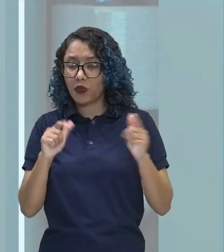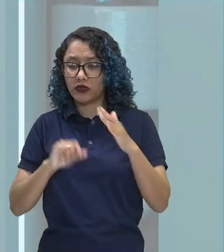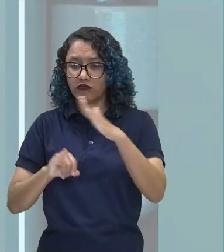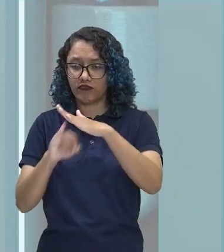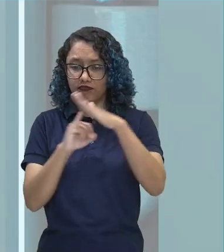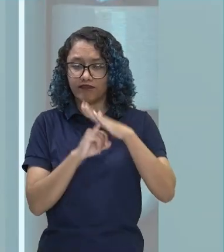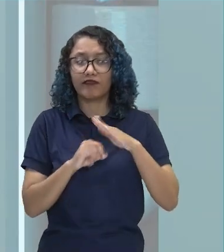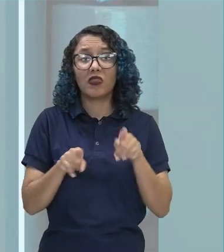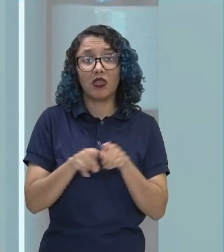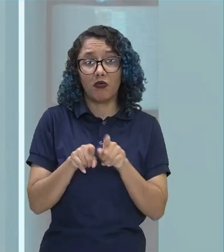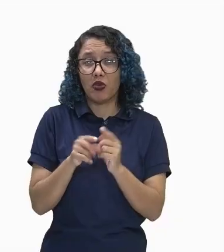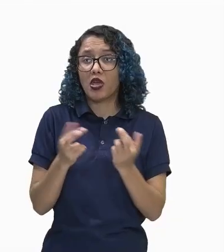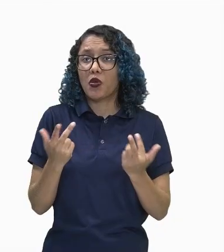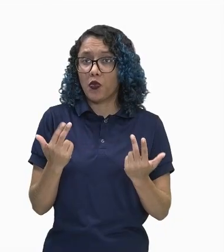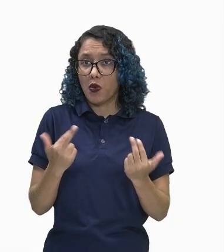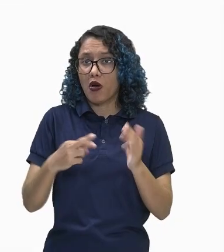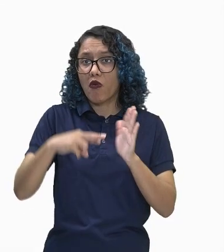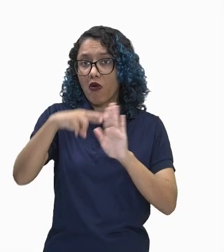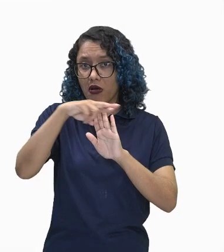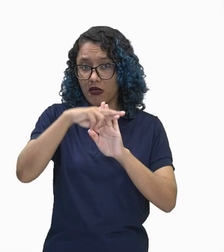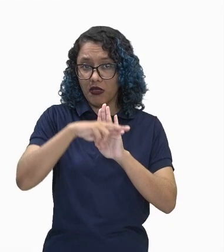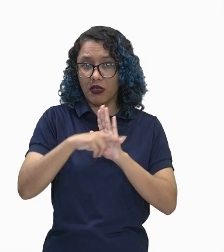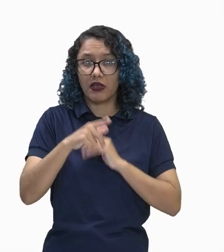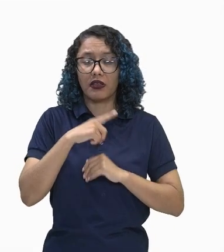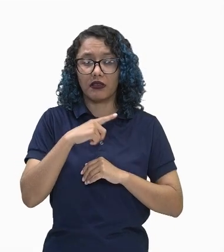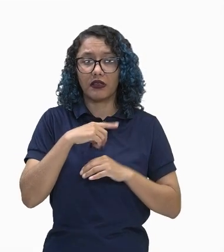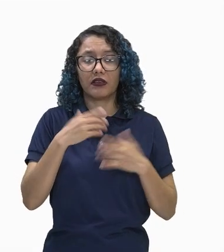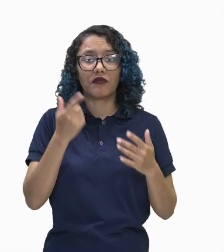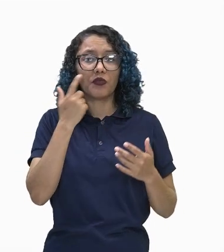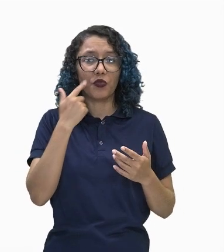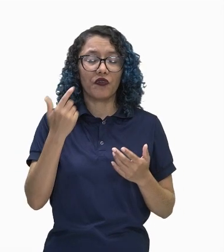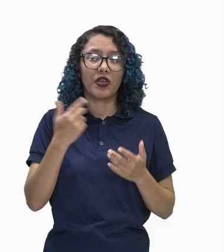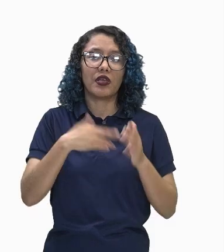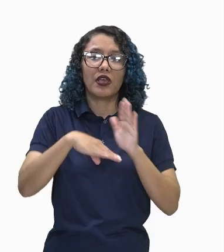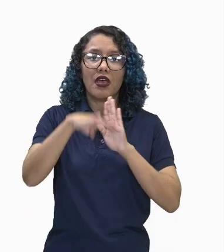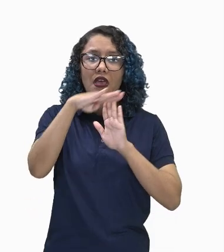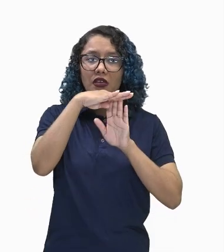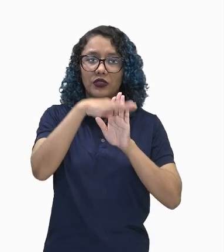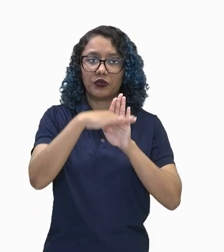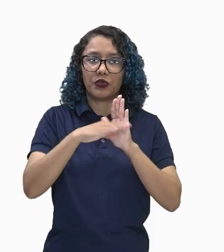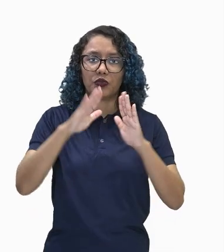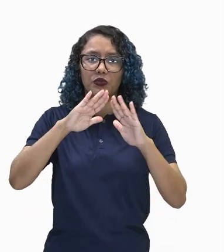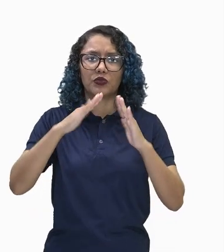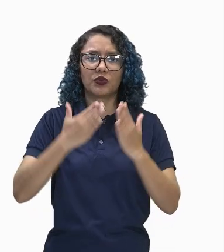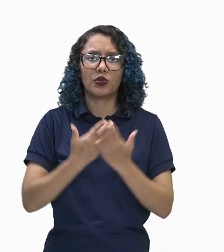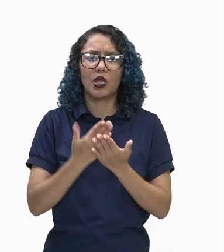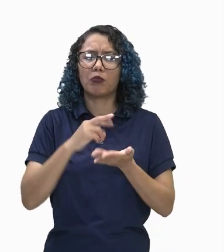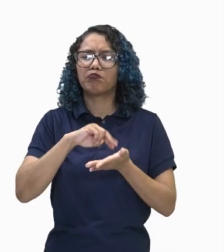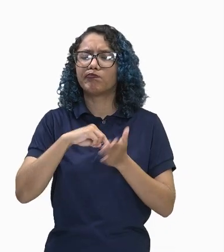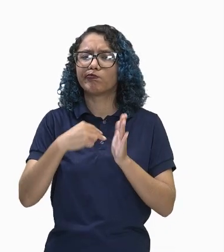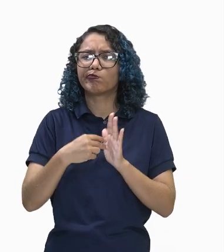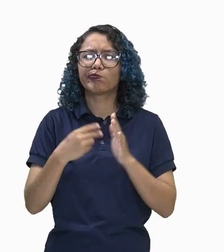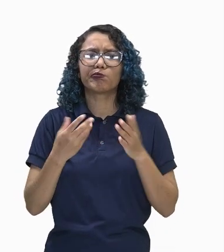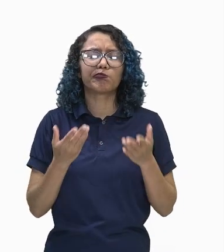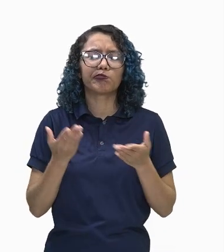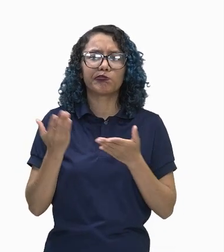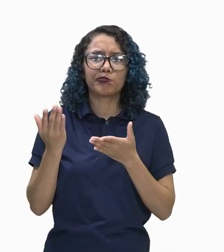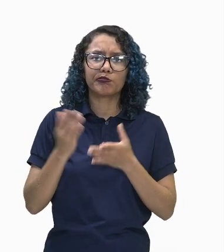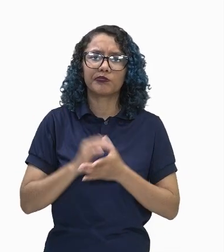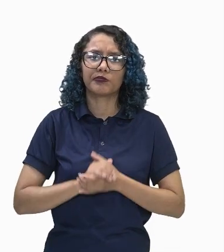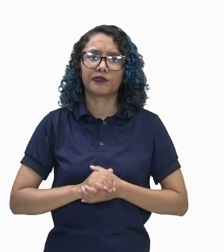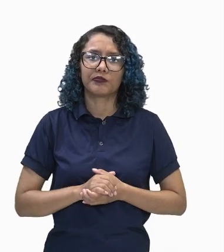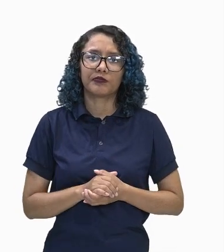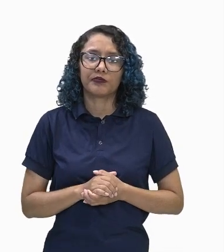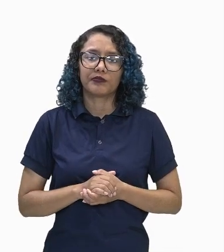terão. Então, vamos ver o regimento escolar. Do que se trata esse regimento escolar?